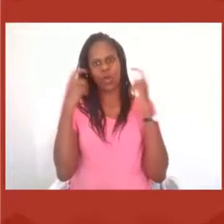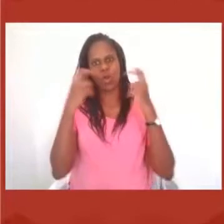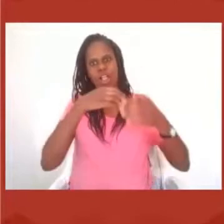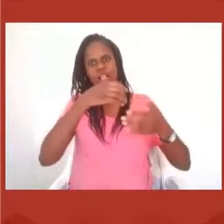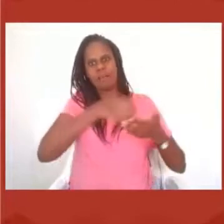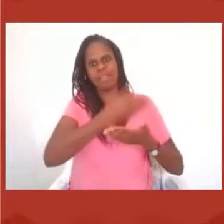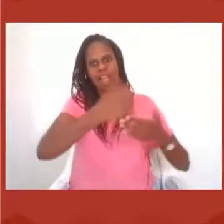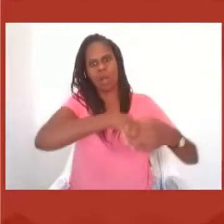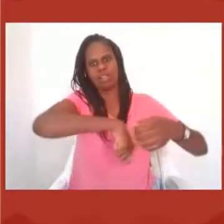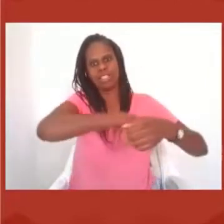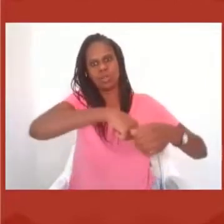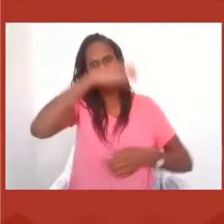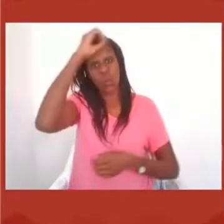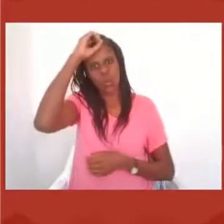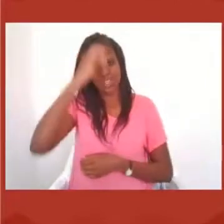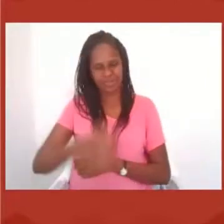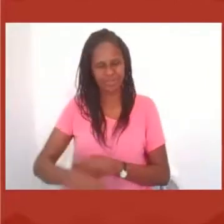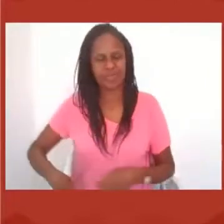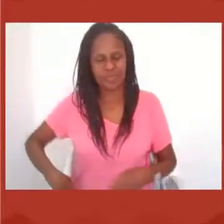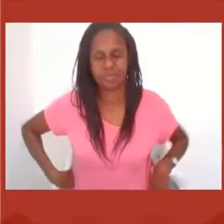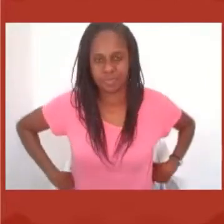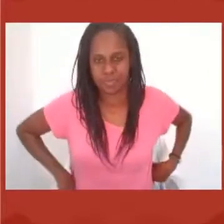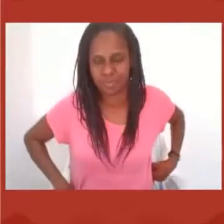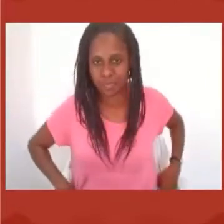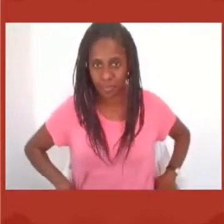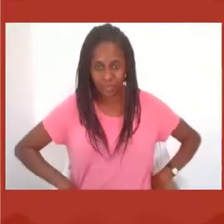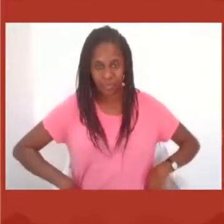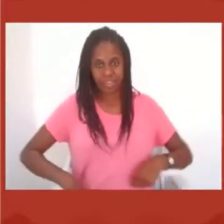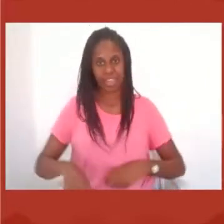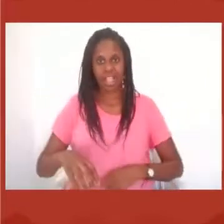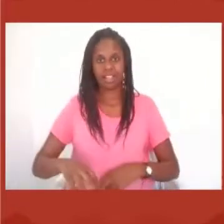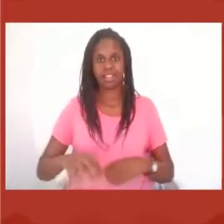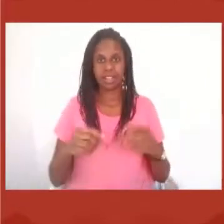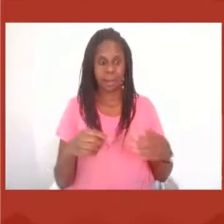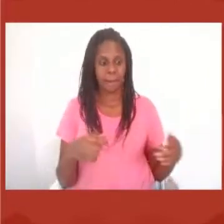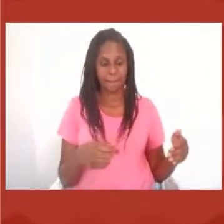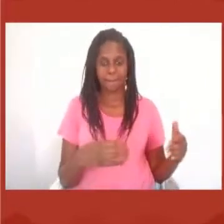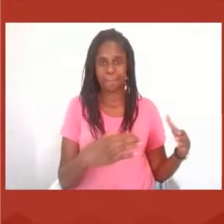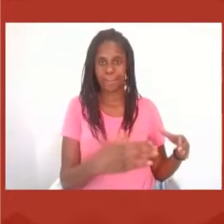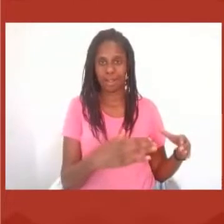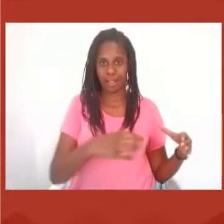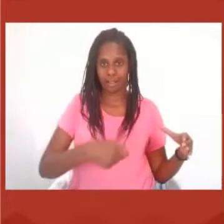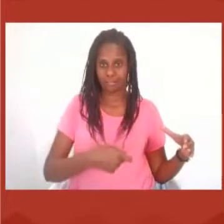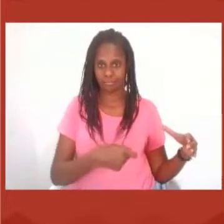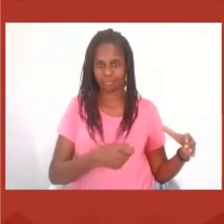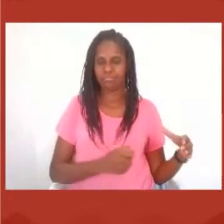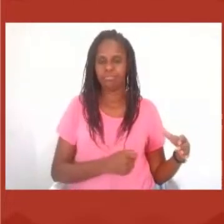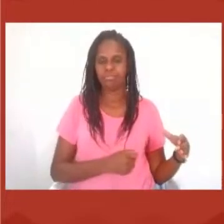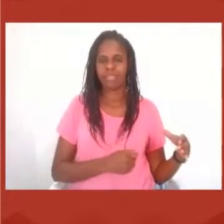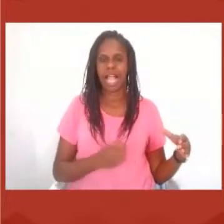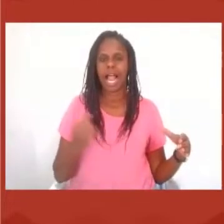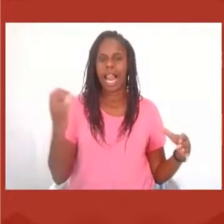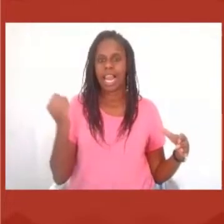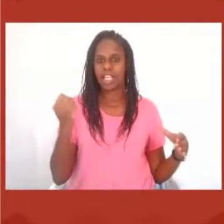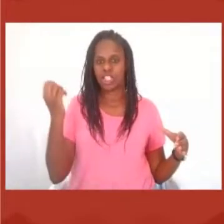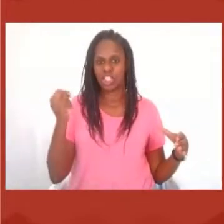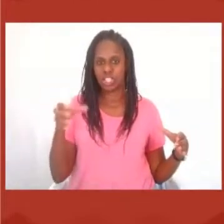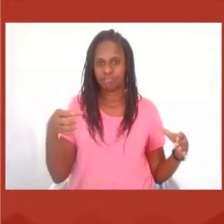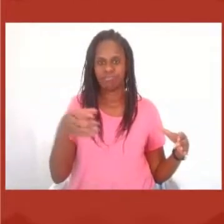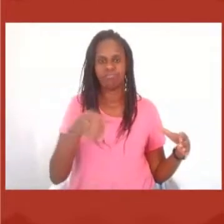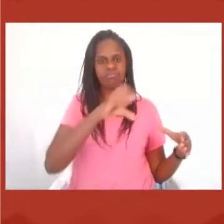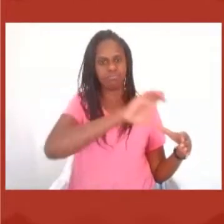seguinte, você pega uma panela, um copo de leite, aí uma colher de maisena.